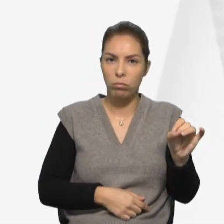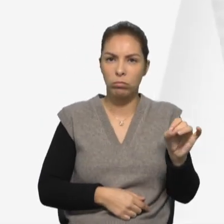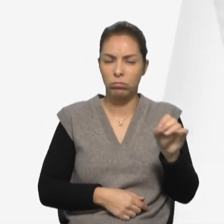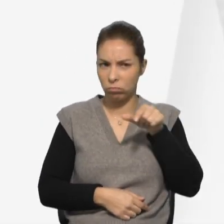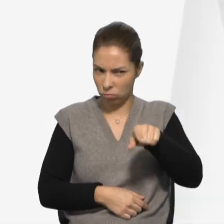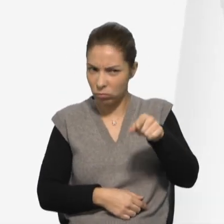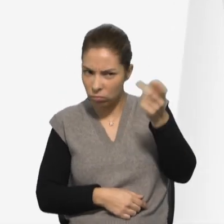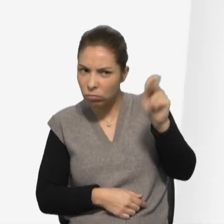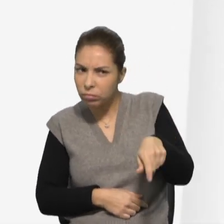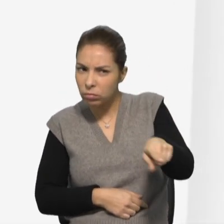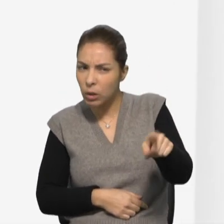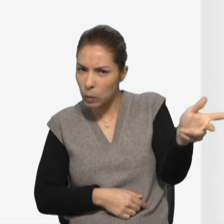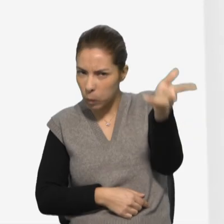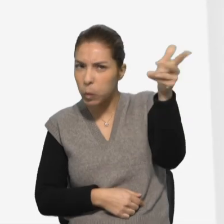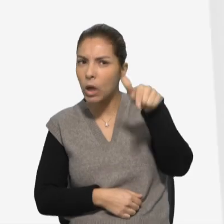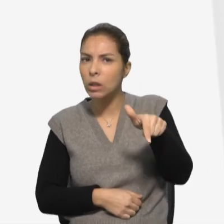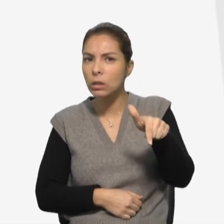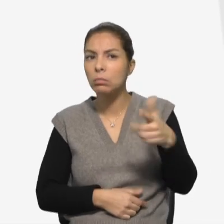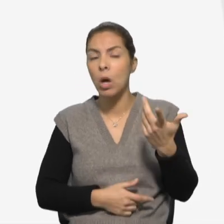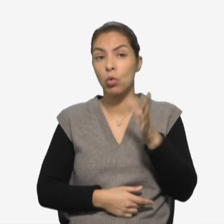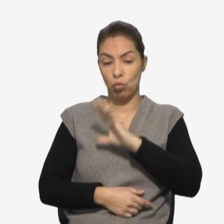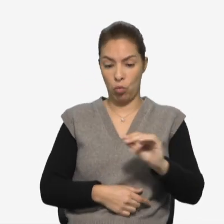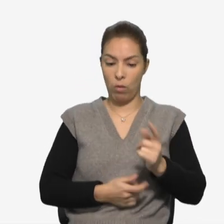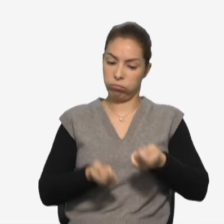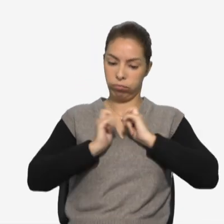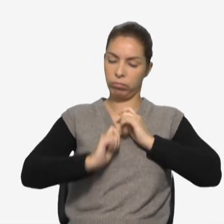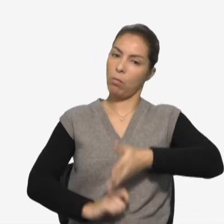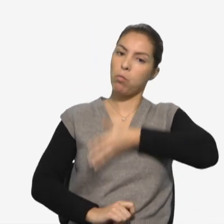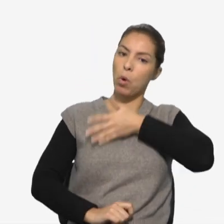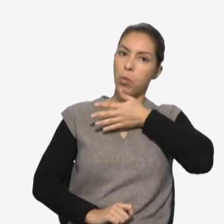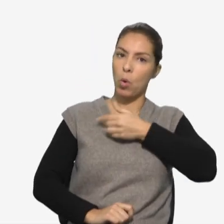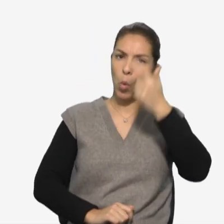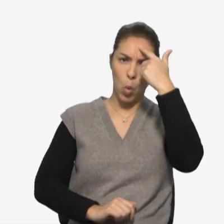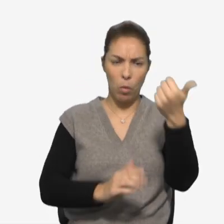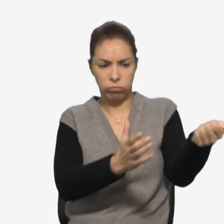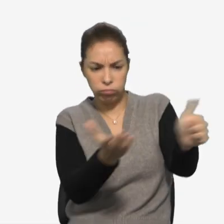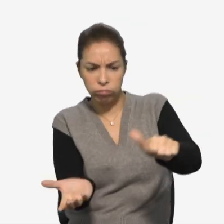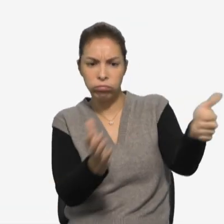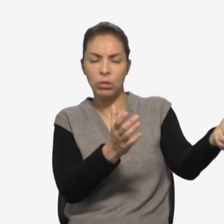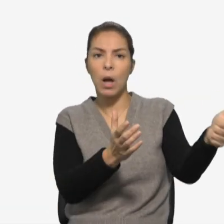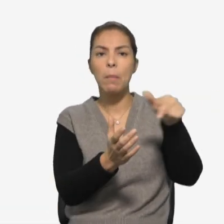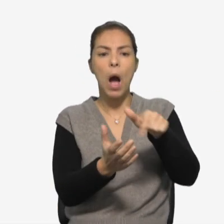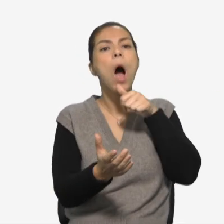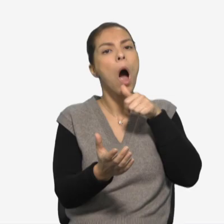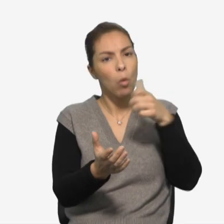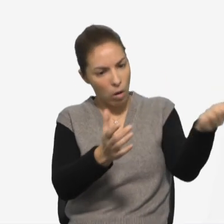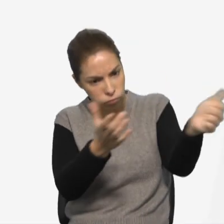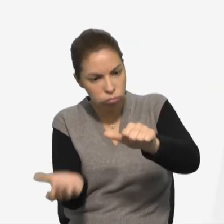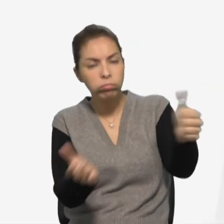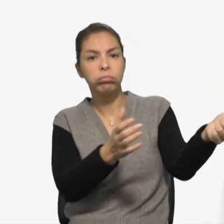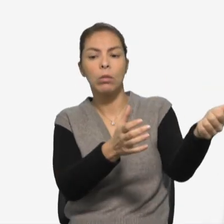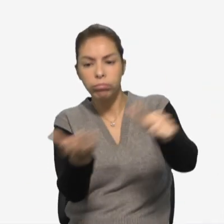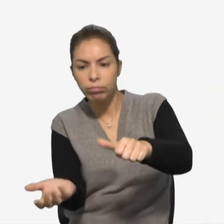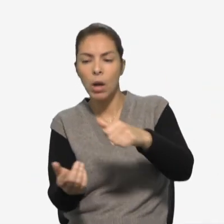Messias. João tomou a palavra e disse-lhes: Eu batizo-vos com água, mas vai chegar quem é mais forte do que